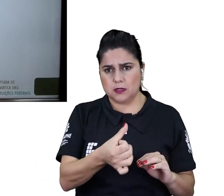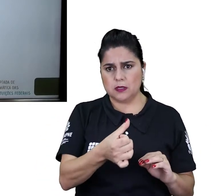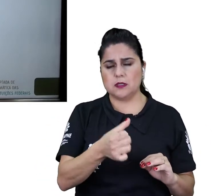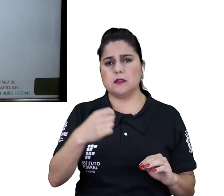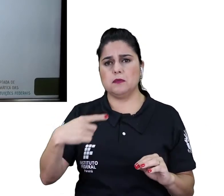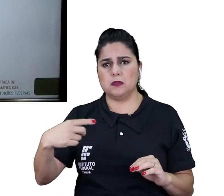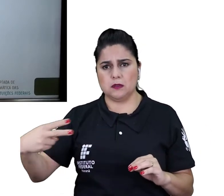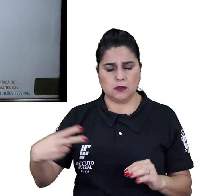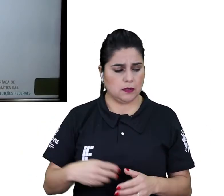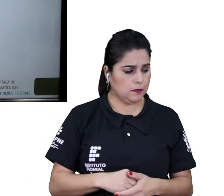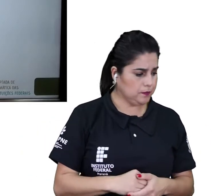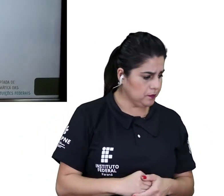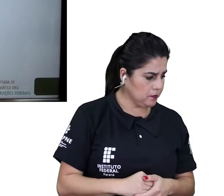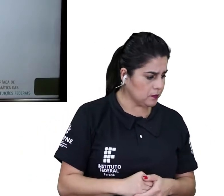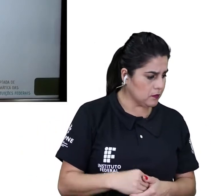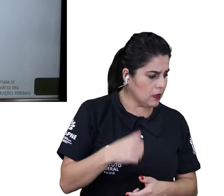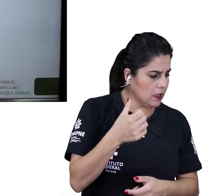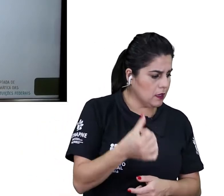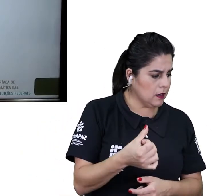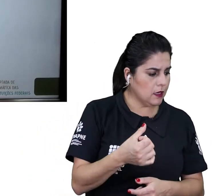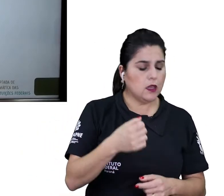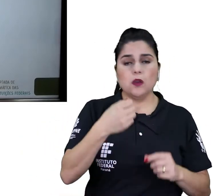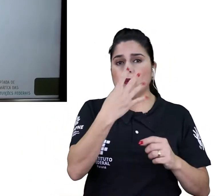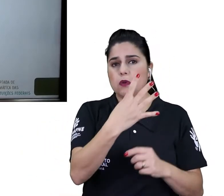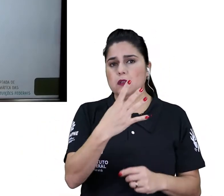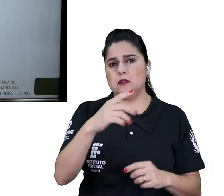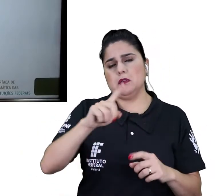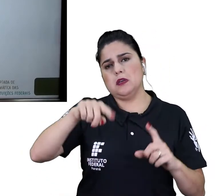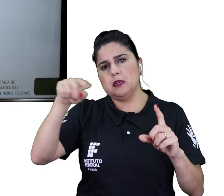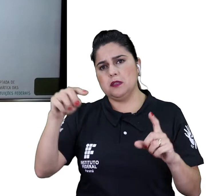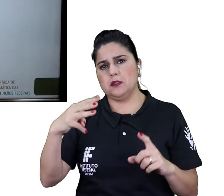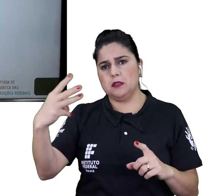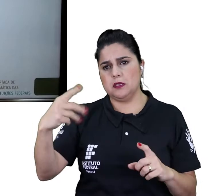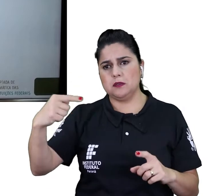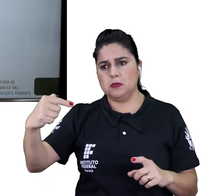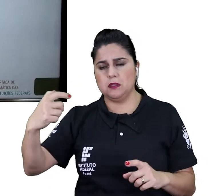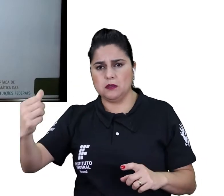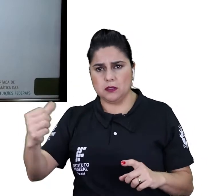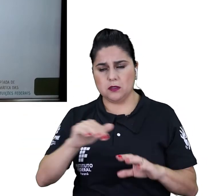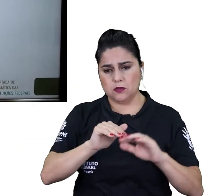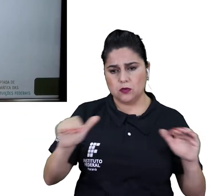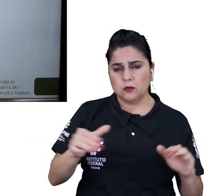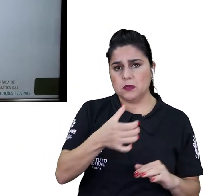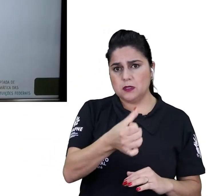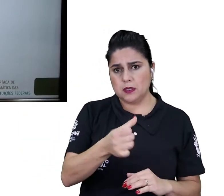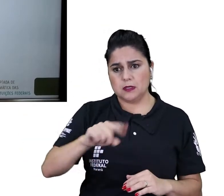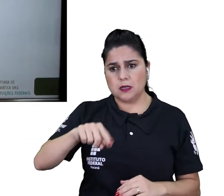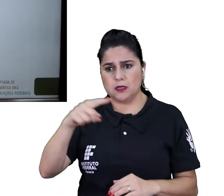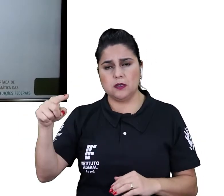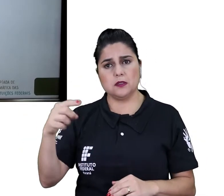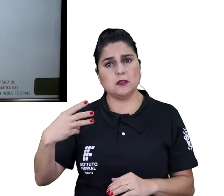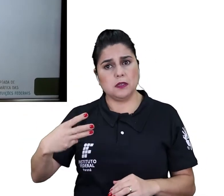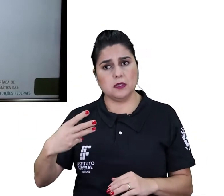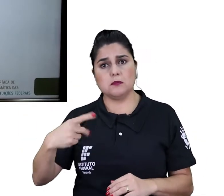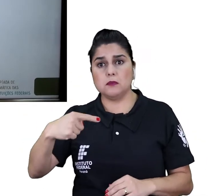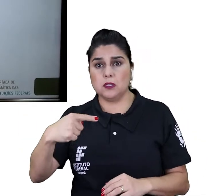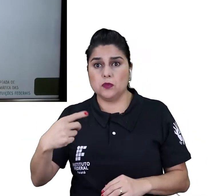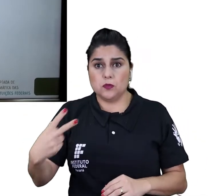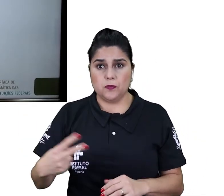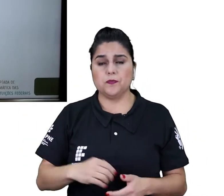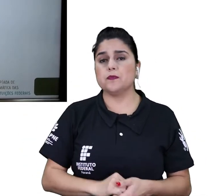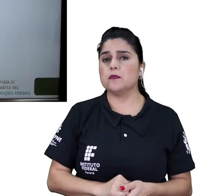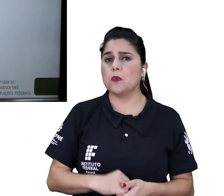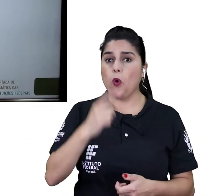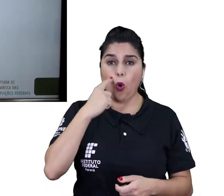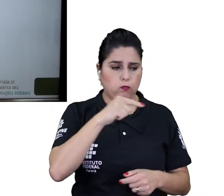E letra E, 4 raiz de 3 menos 3 sobre 6 raiz de 2 mais 2. Sugiro que você